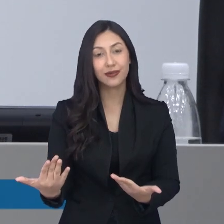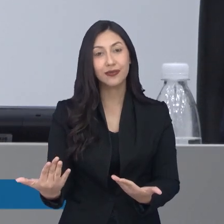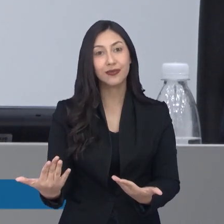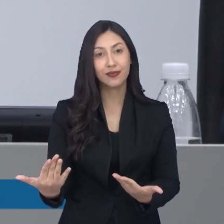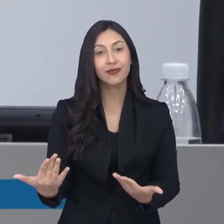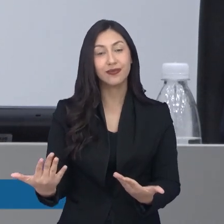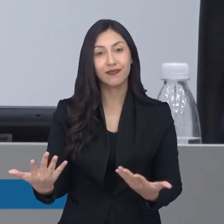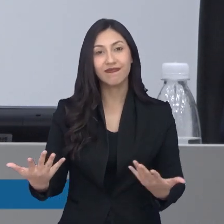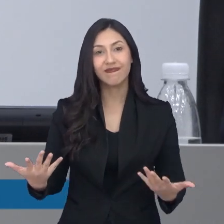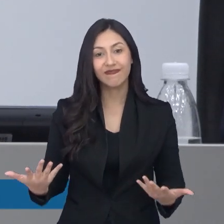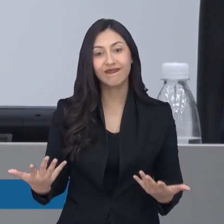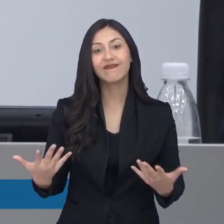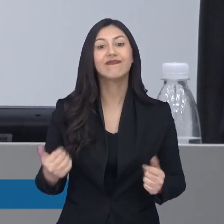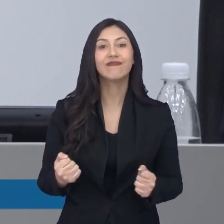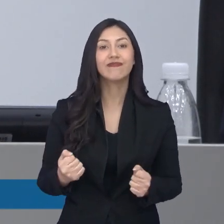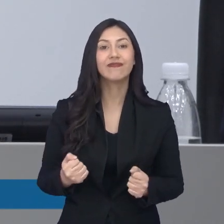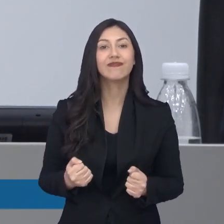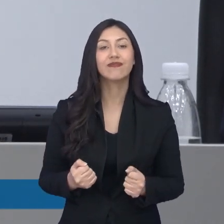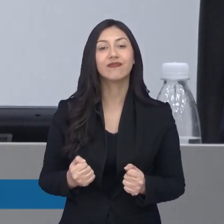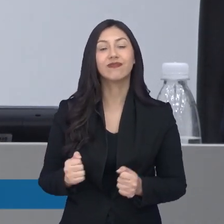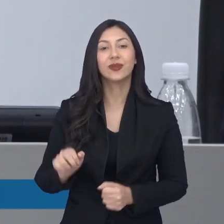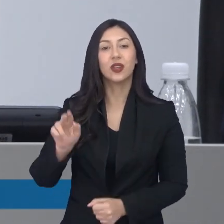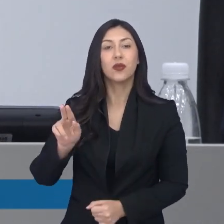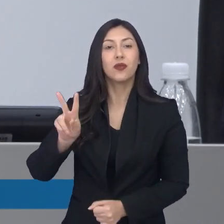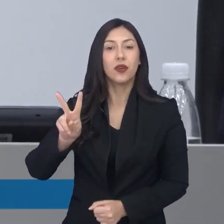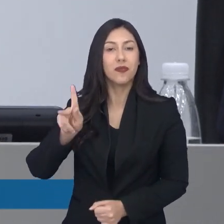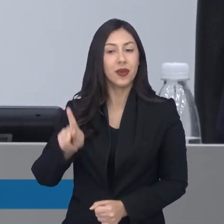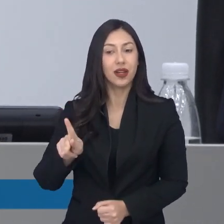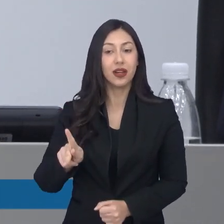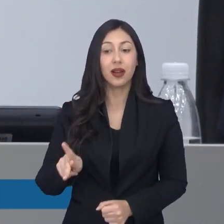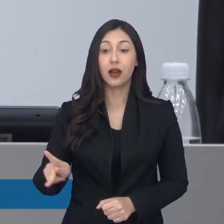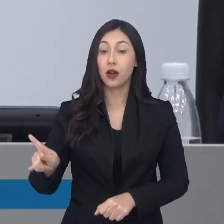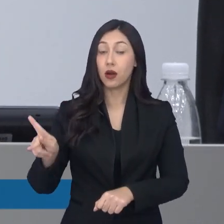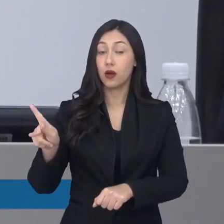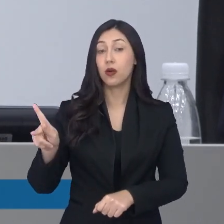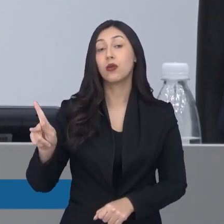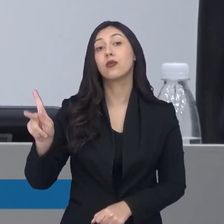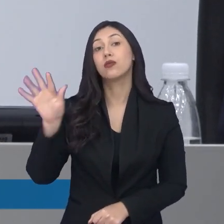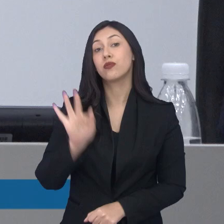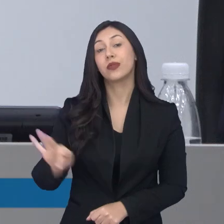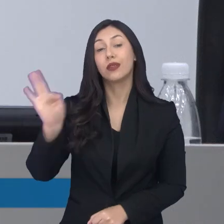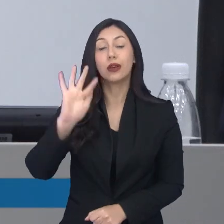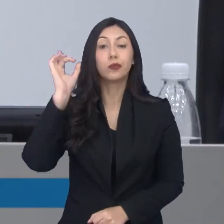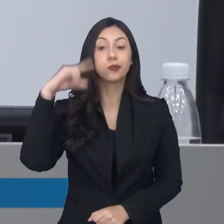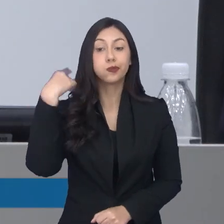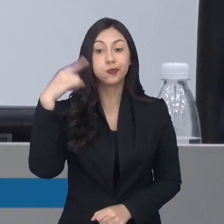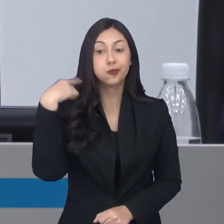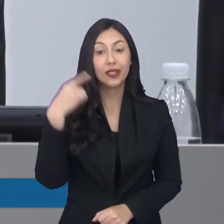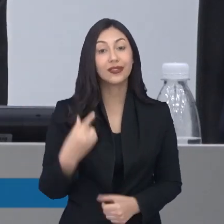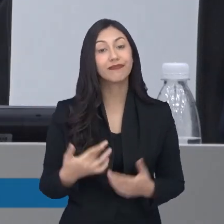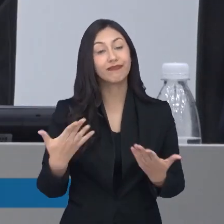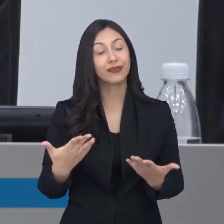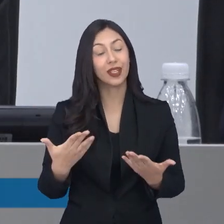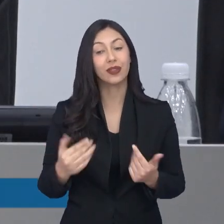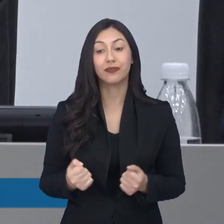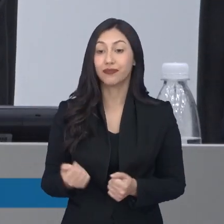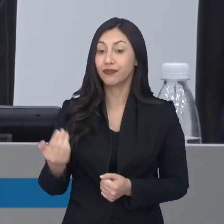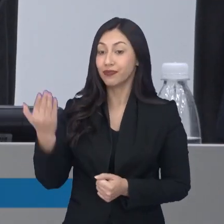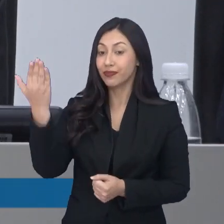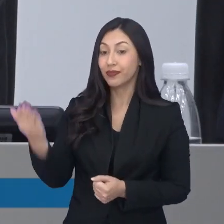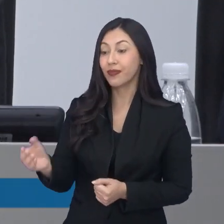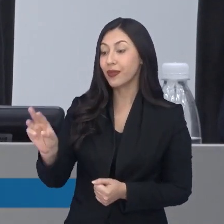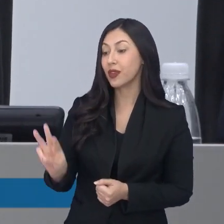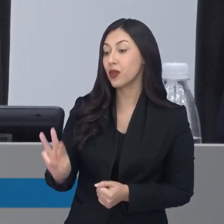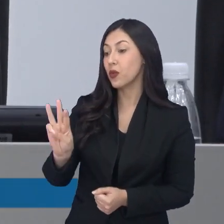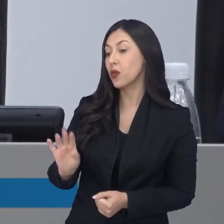à nossa grande instituição Univap e ao curso de Direito da Univap. Então, a você, William, doutor William,